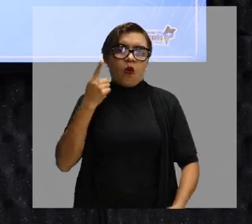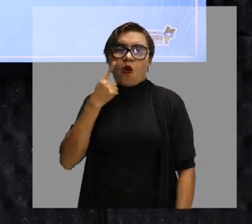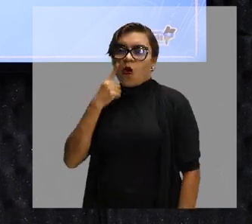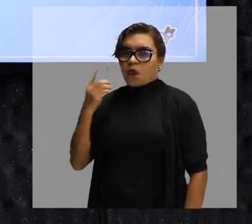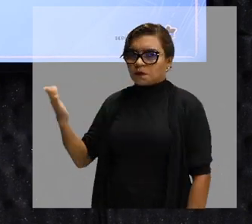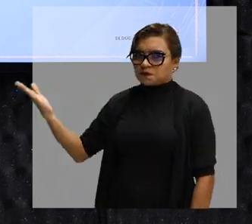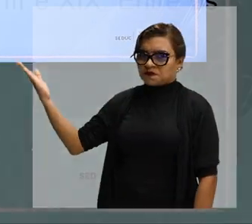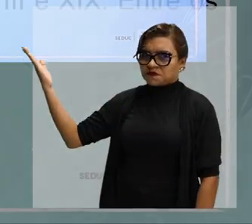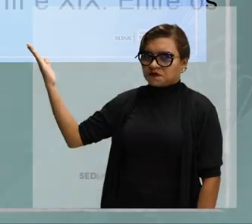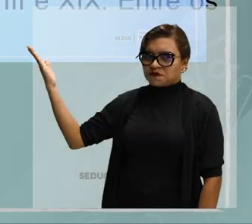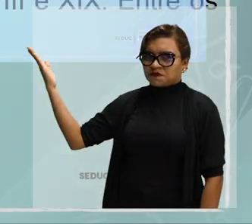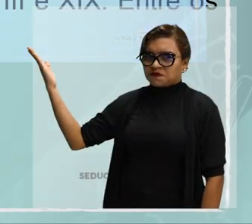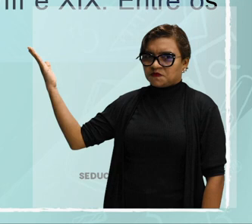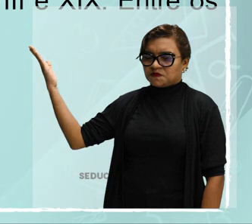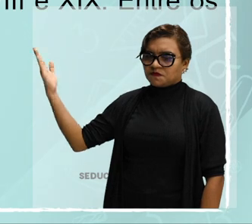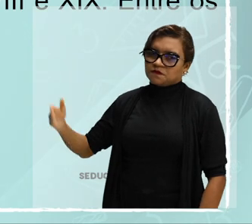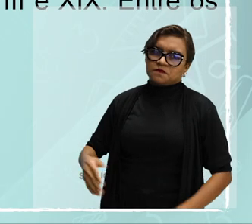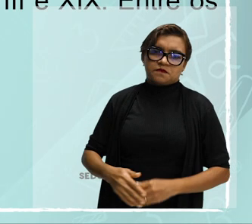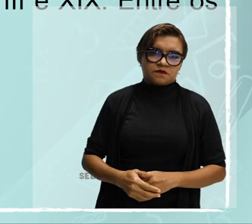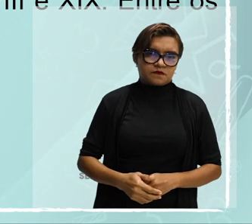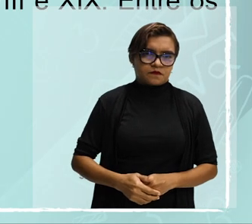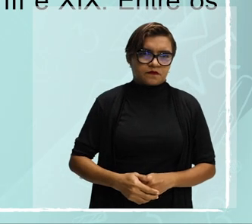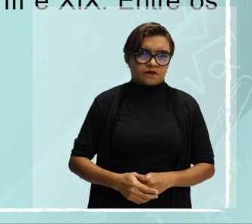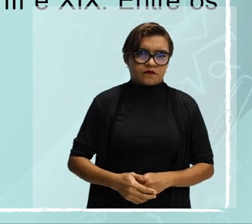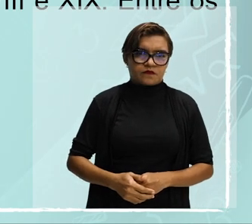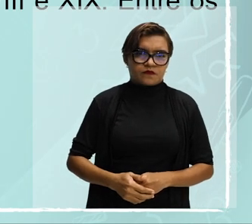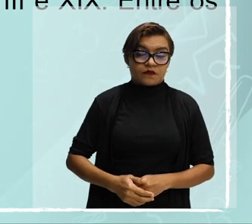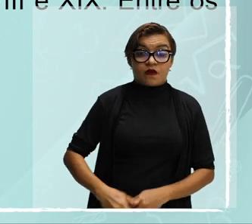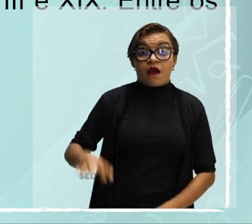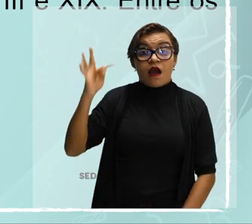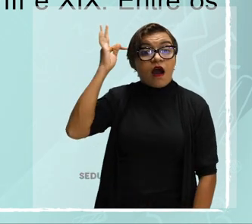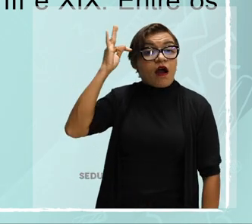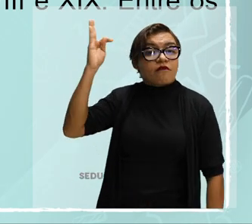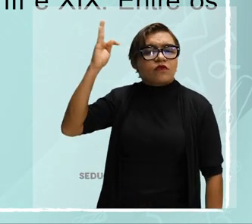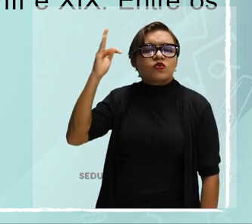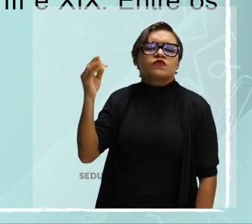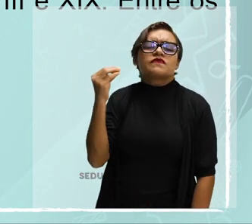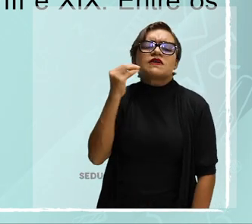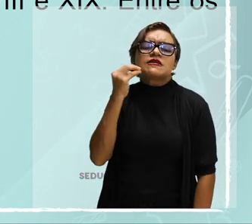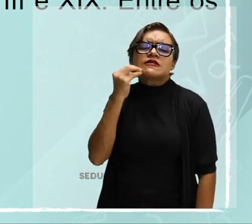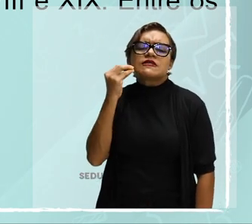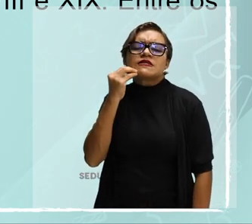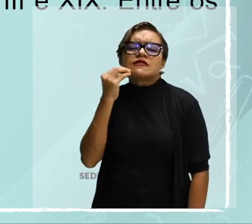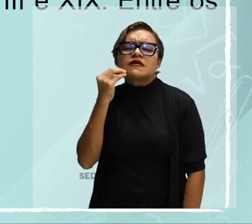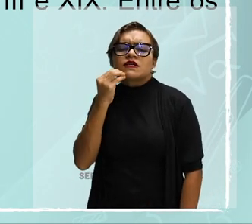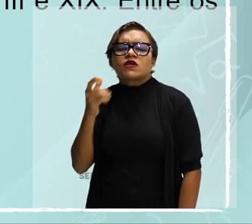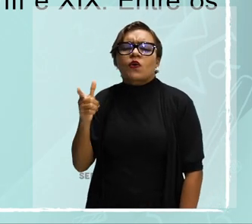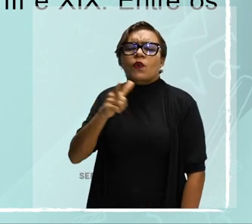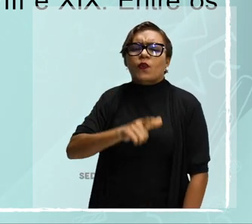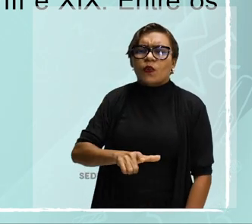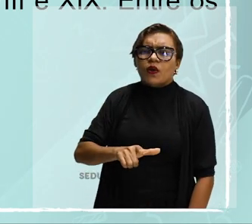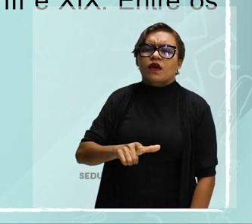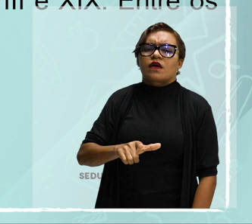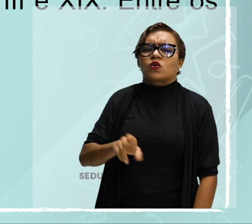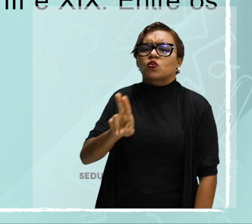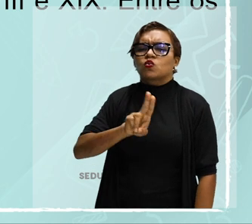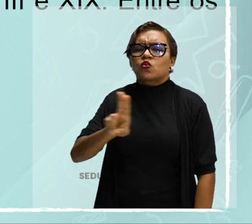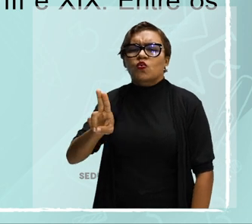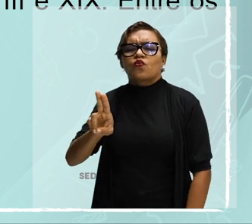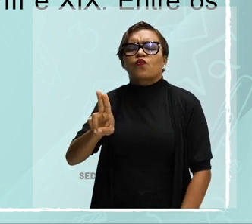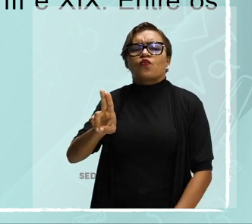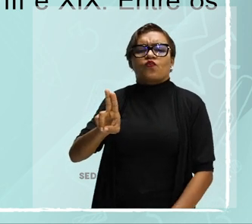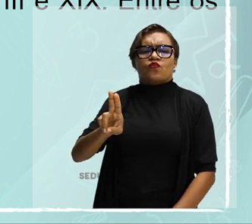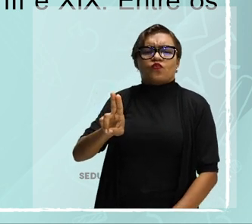Vamos lá. Correto? Em uma tentativa de recuperar essa filosofia ainda em nossos tempos, damos a ela um novo